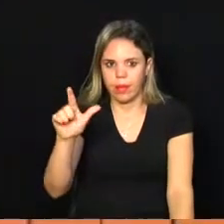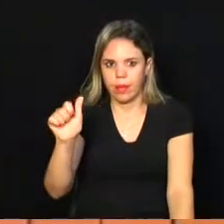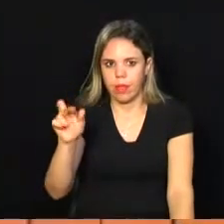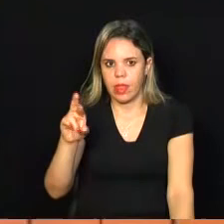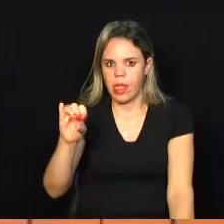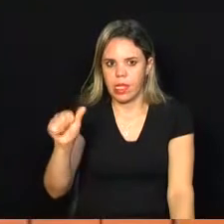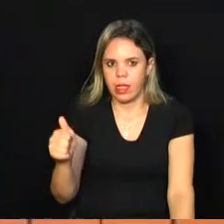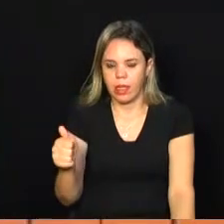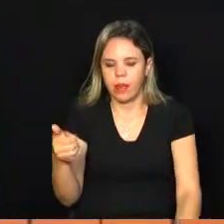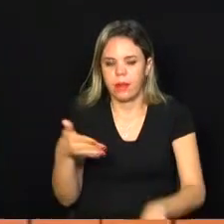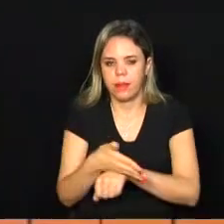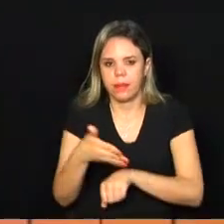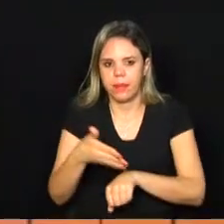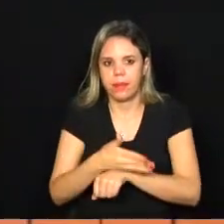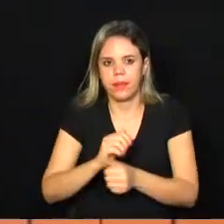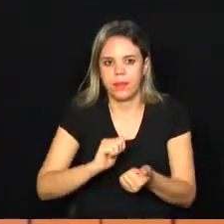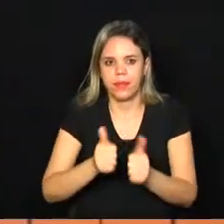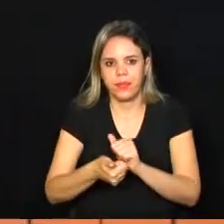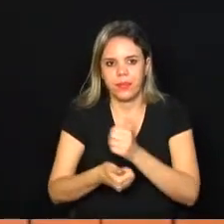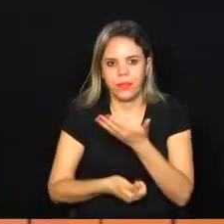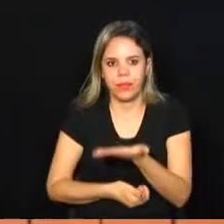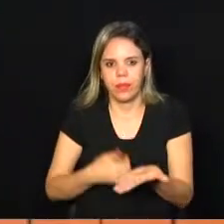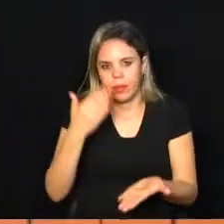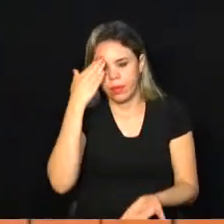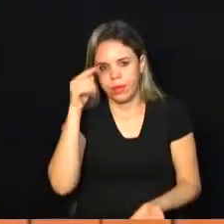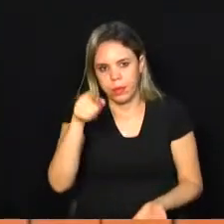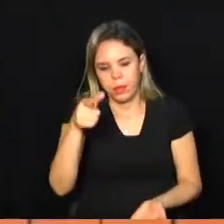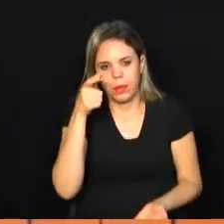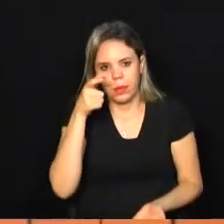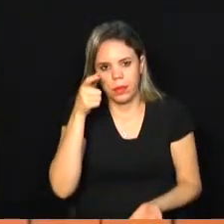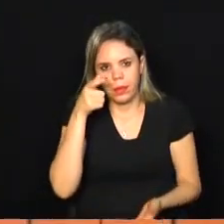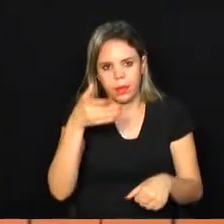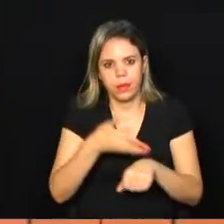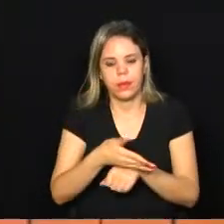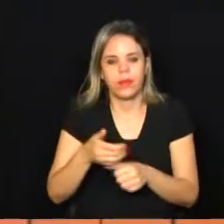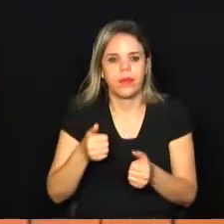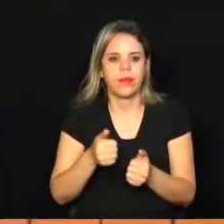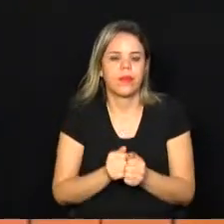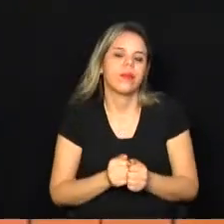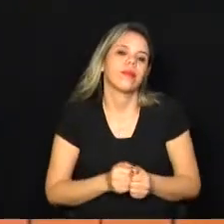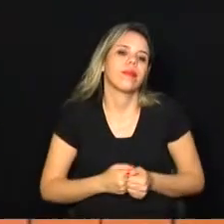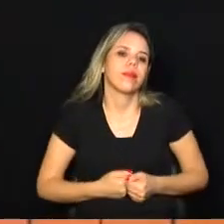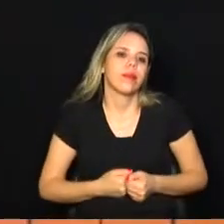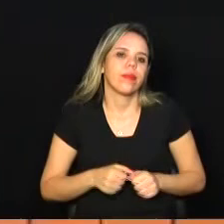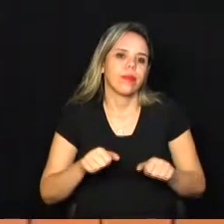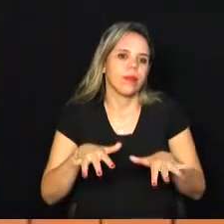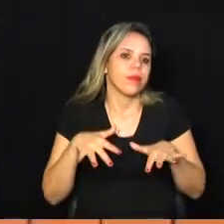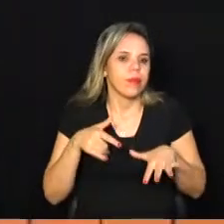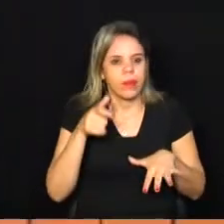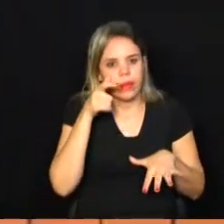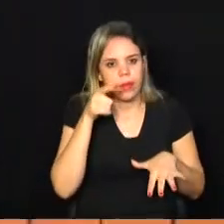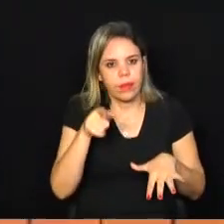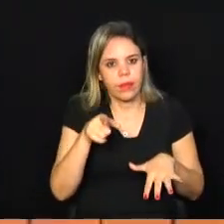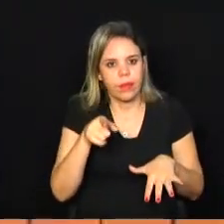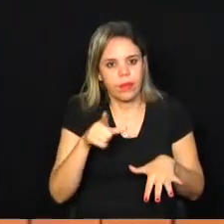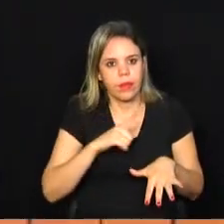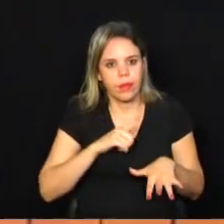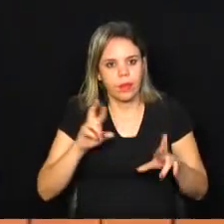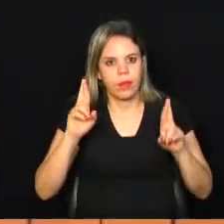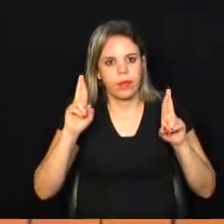Zink, que participou do Mais Esportes. Quero agradecer também a sua companhia, a sua audiência. Espero que você